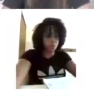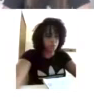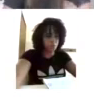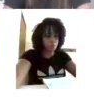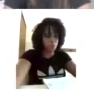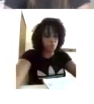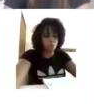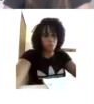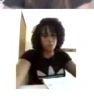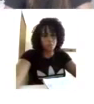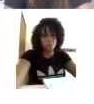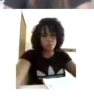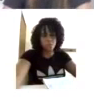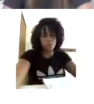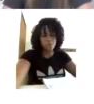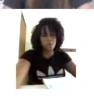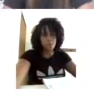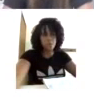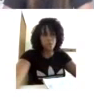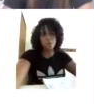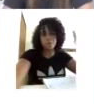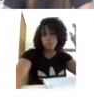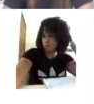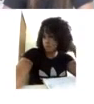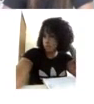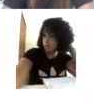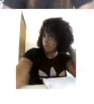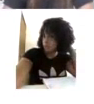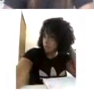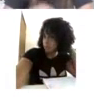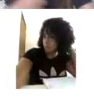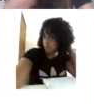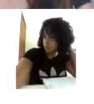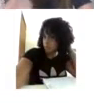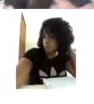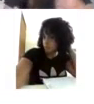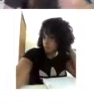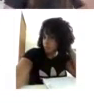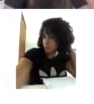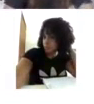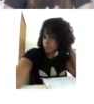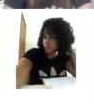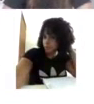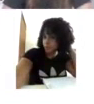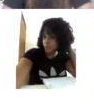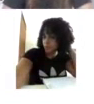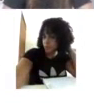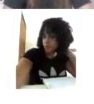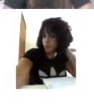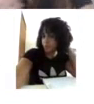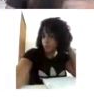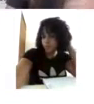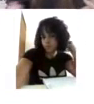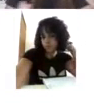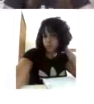eu sou a professora supervisora que deve acompanhar esse trabalho. Então, os bolsistas, né, as bolsistas vão apresentar aí como